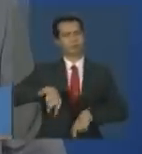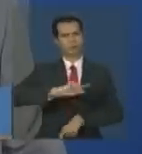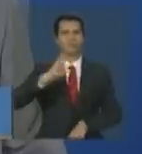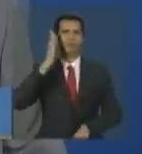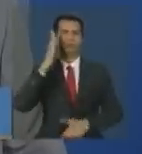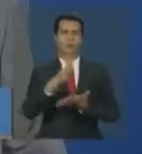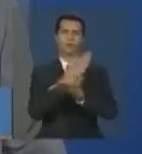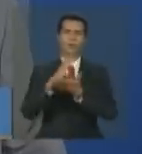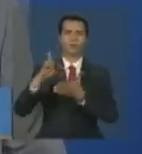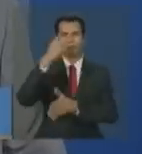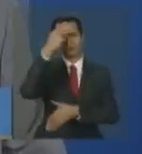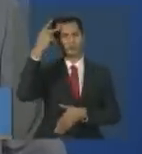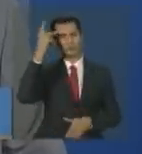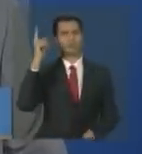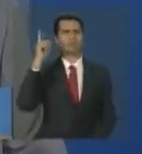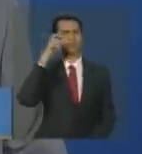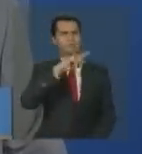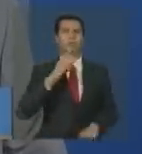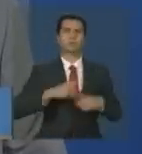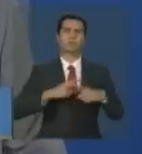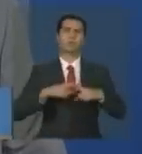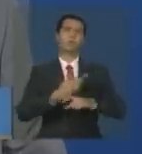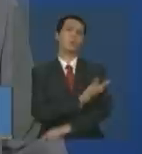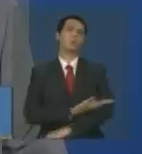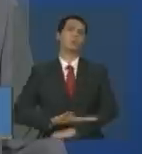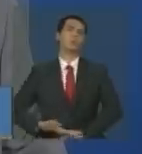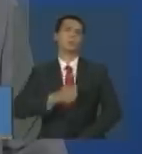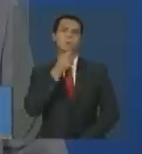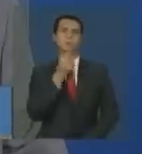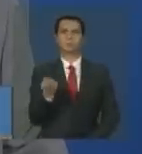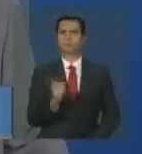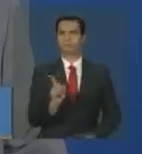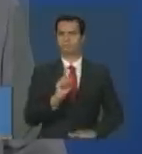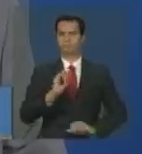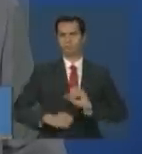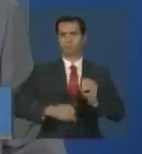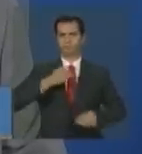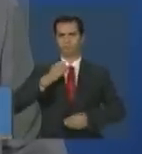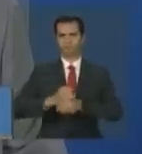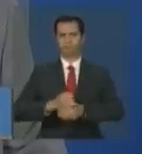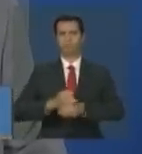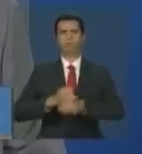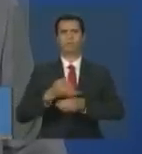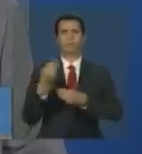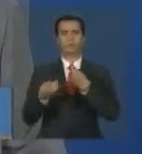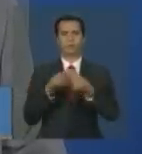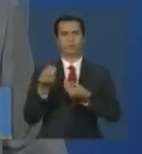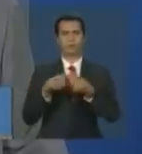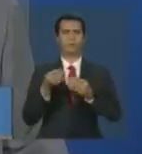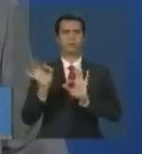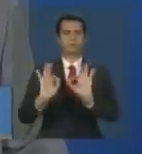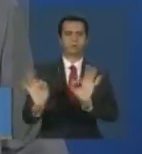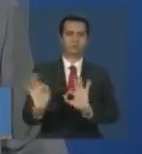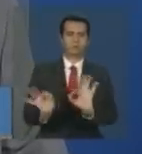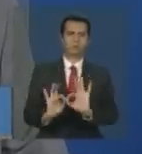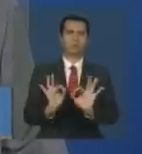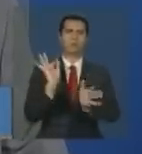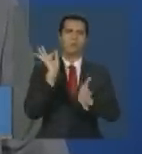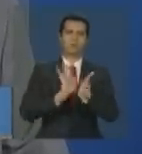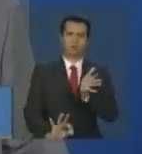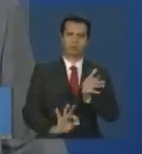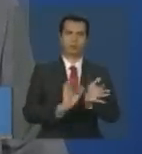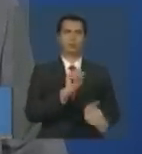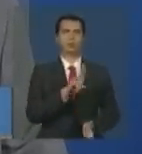pouco mais de dificuldade porque não estavam tão habituadas assim a utilizar, a manipular o cadastro do